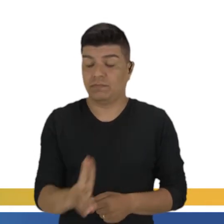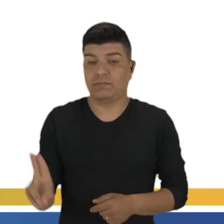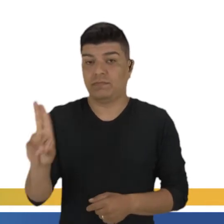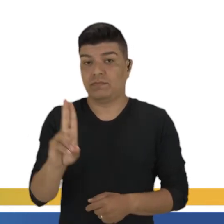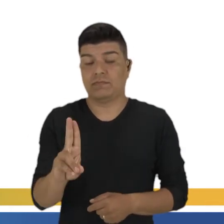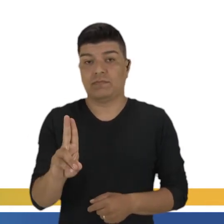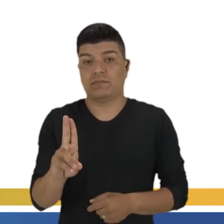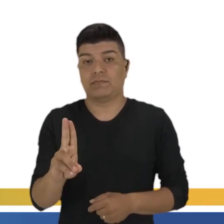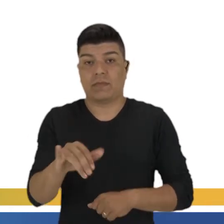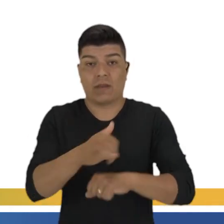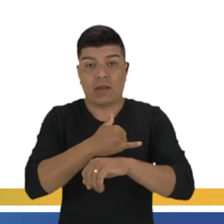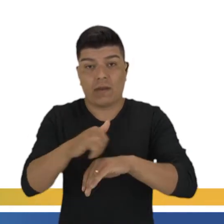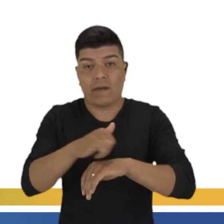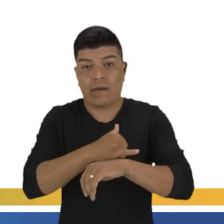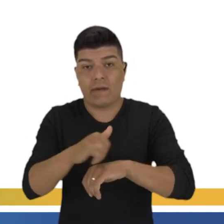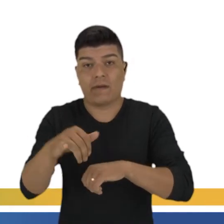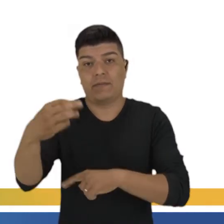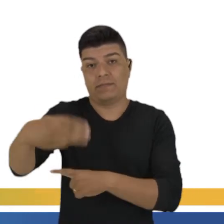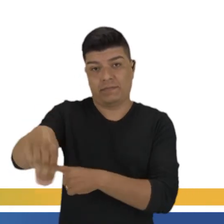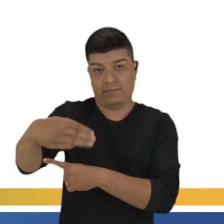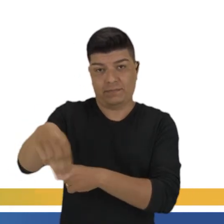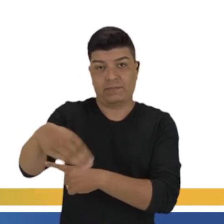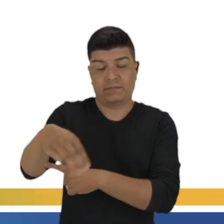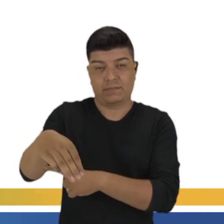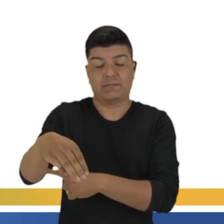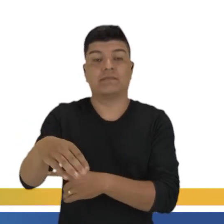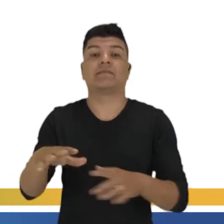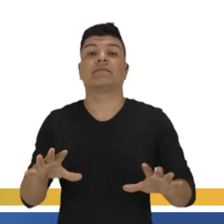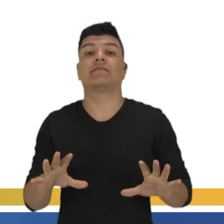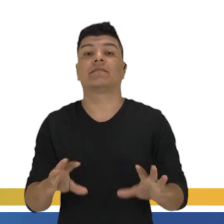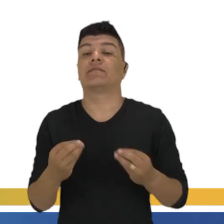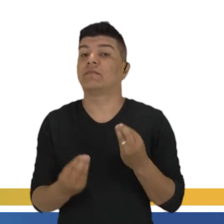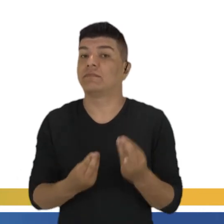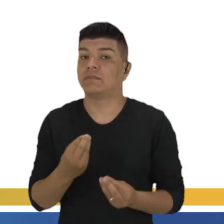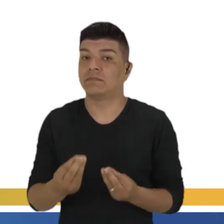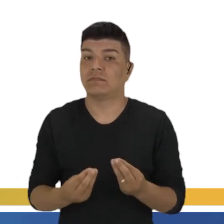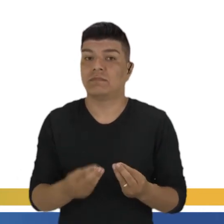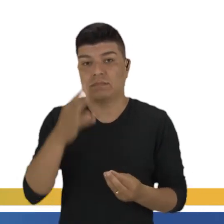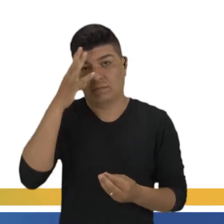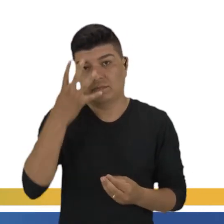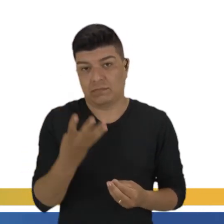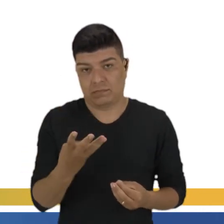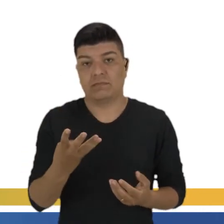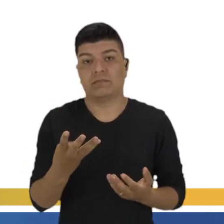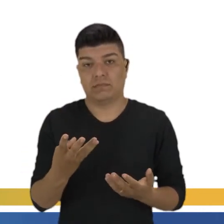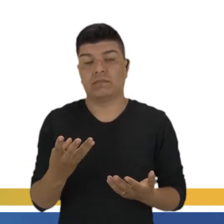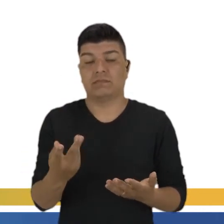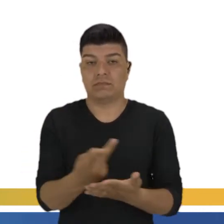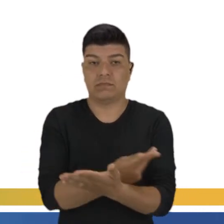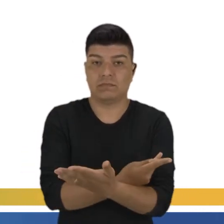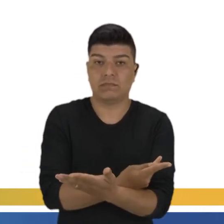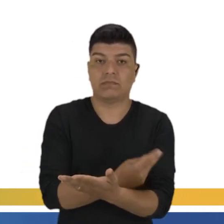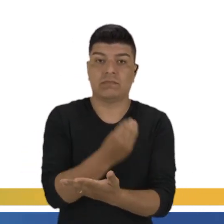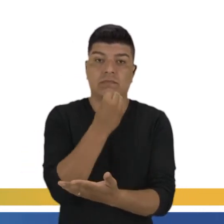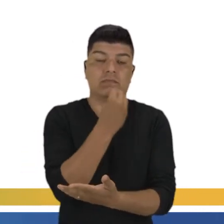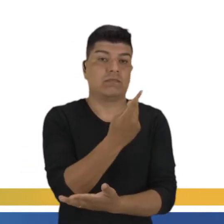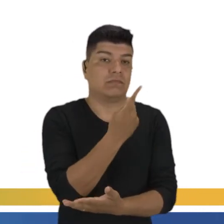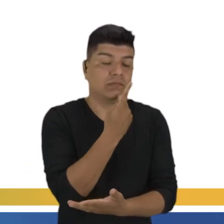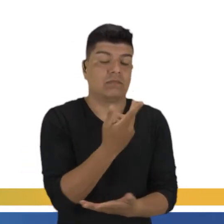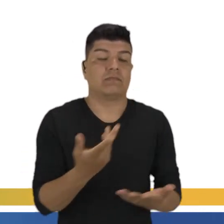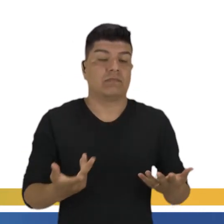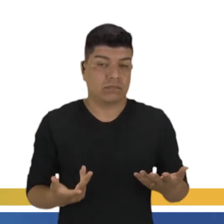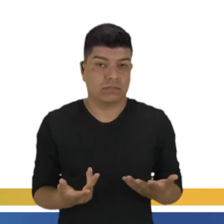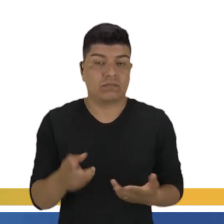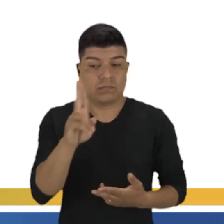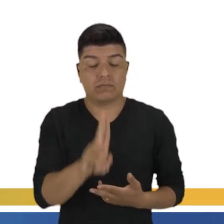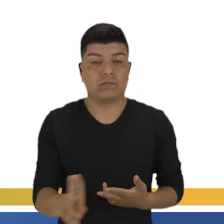utilizar as estratégias matemáticas. Ou seja, para se resolver situações de proporcionalidade,